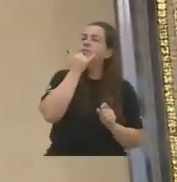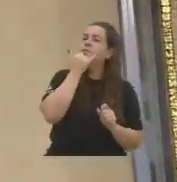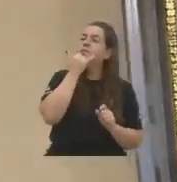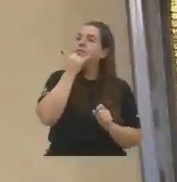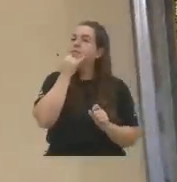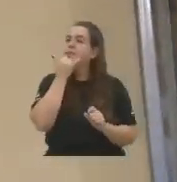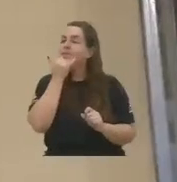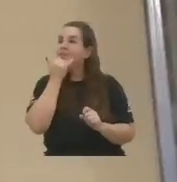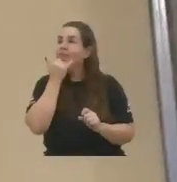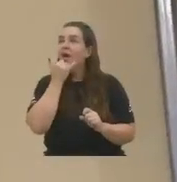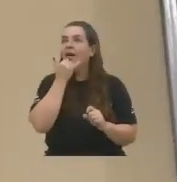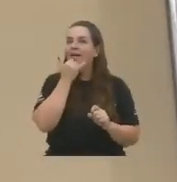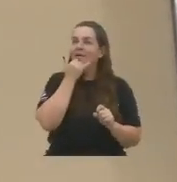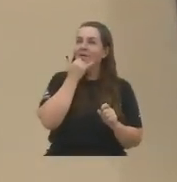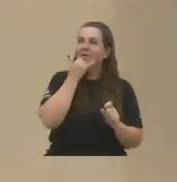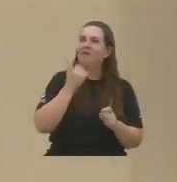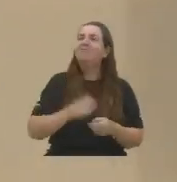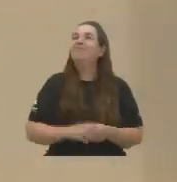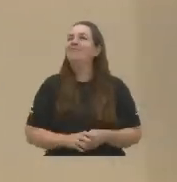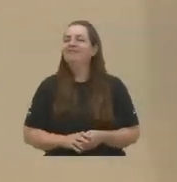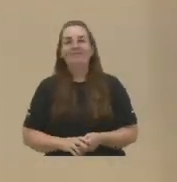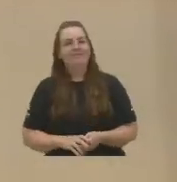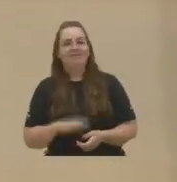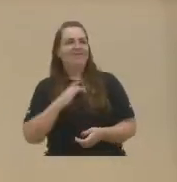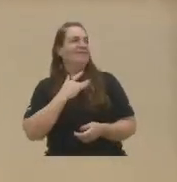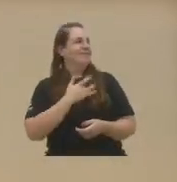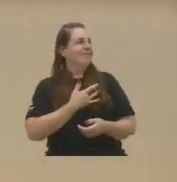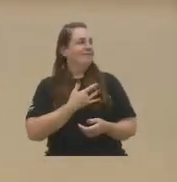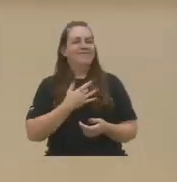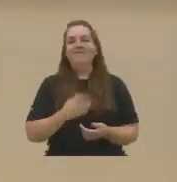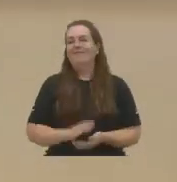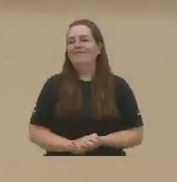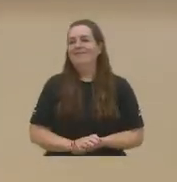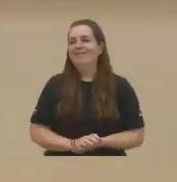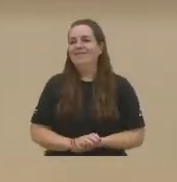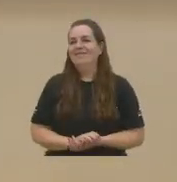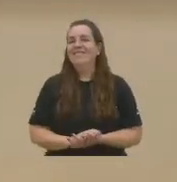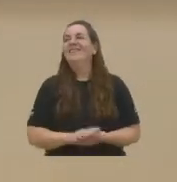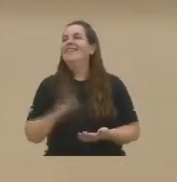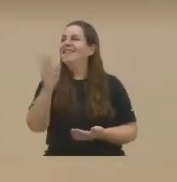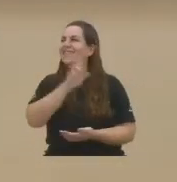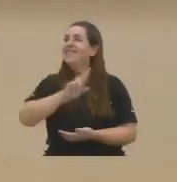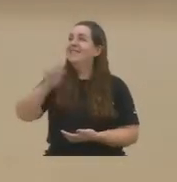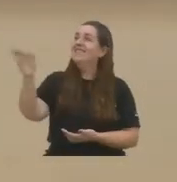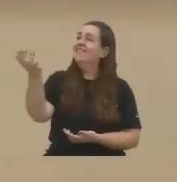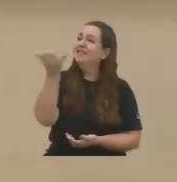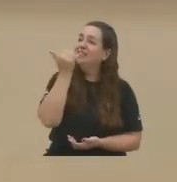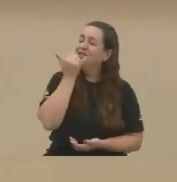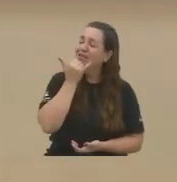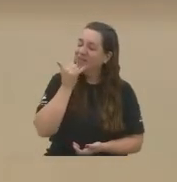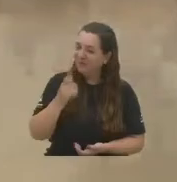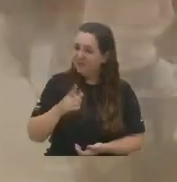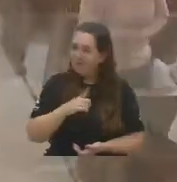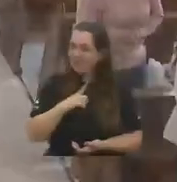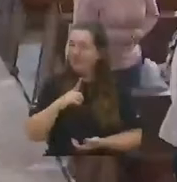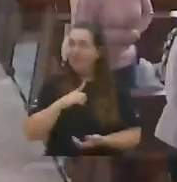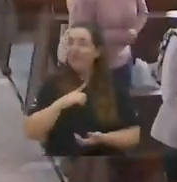piedade, tem piedade, ó Senhor.